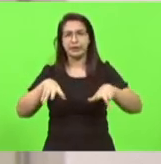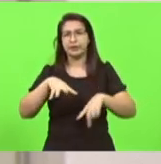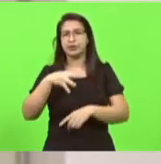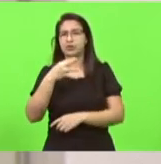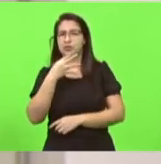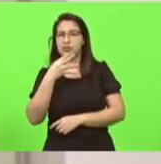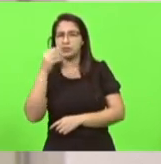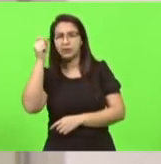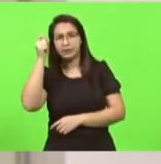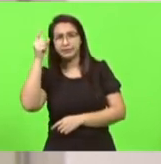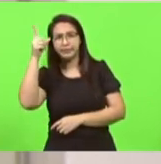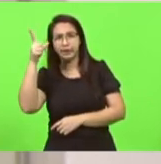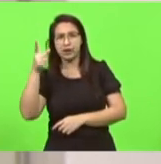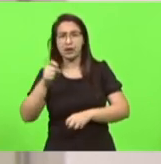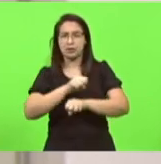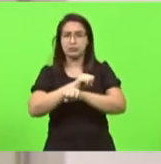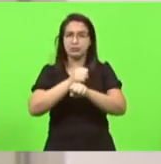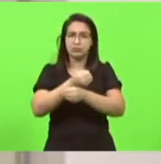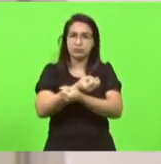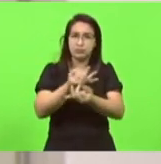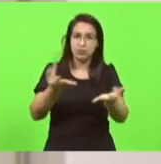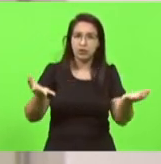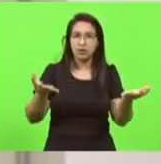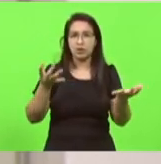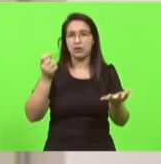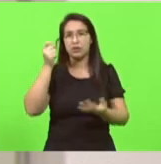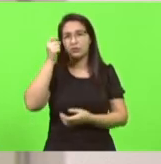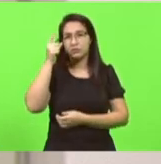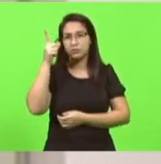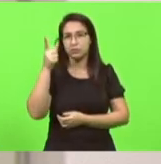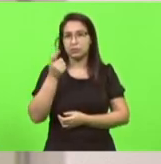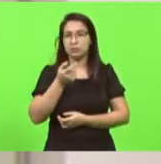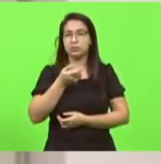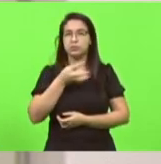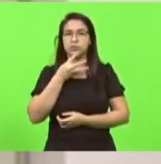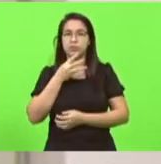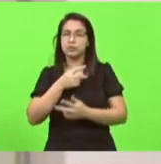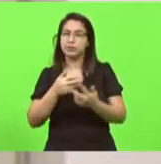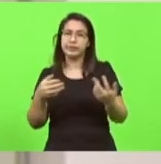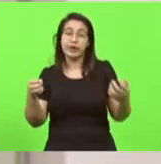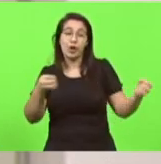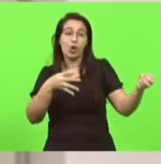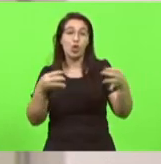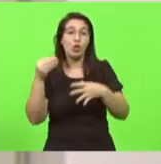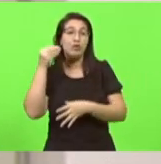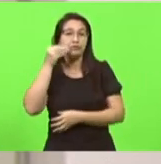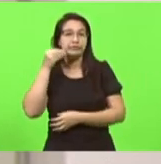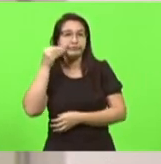de distribuição de conhecimento e, fundamentalmente, de novas experiências.